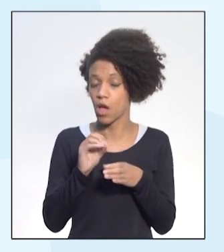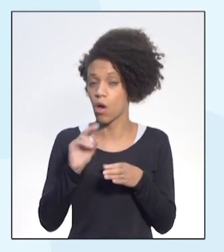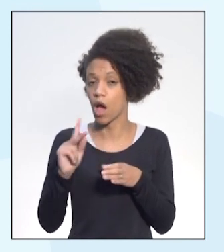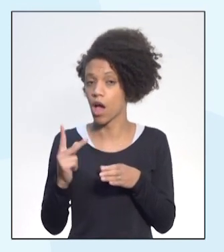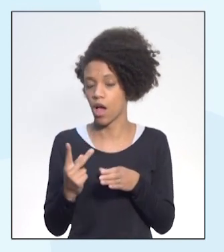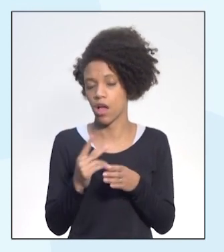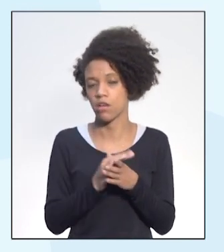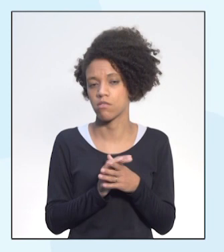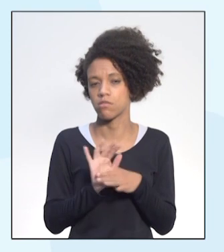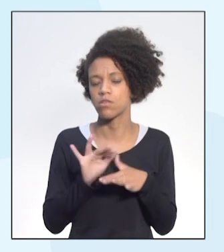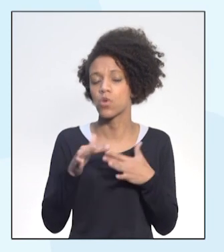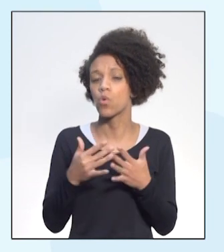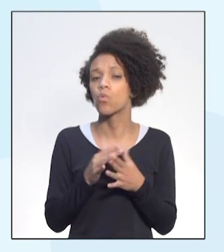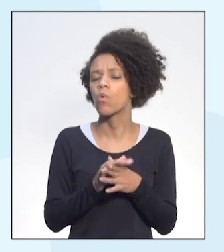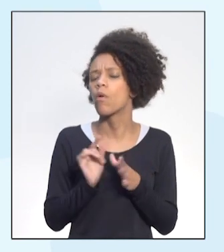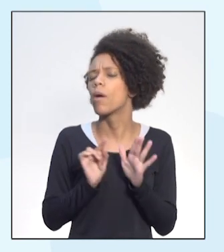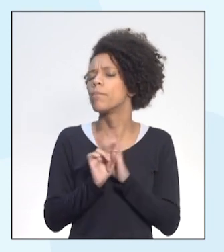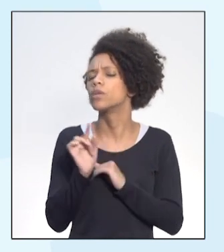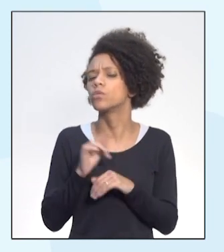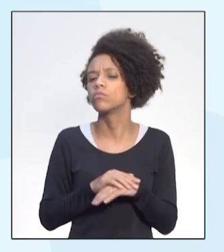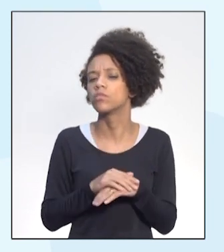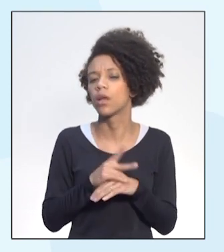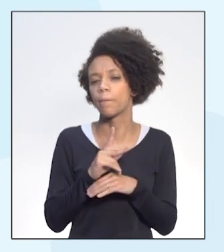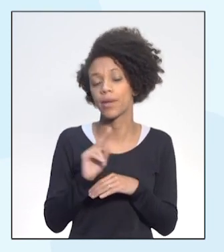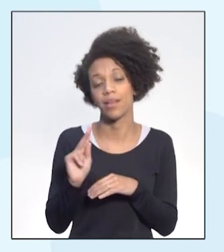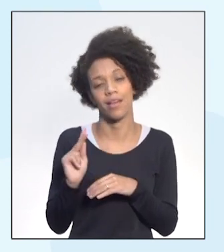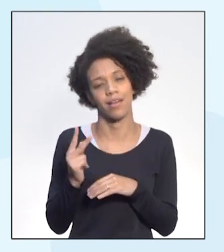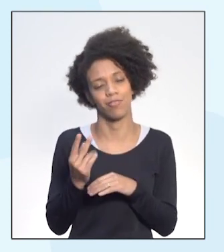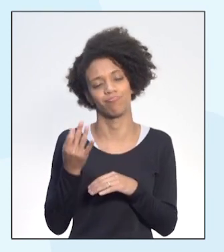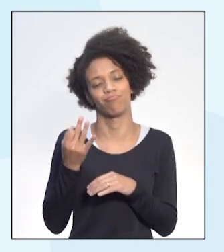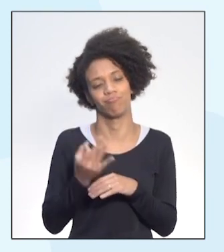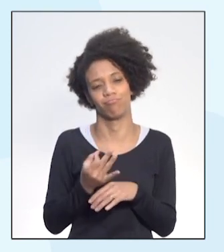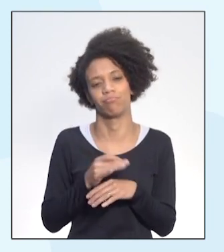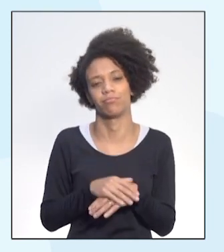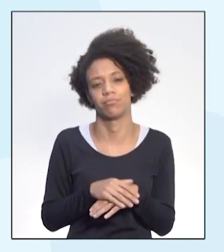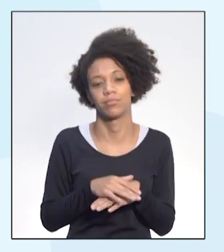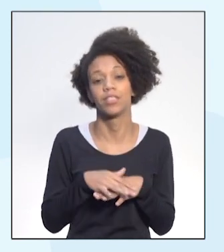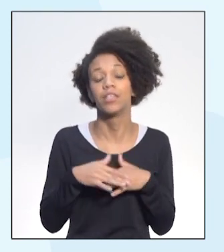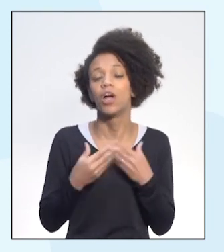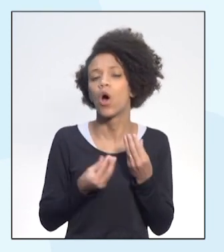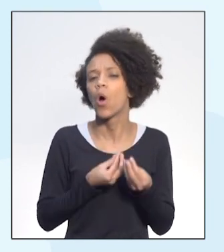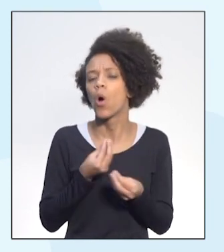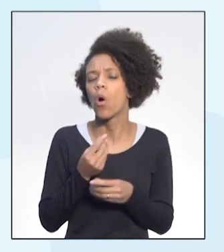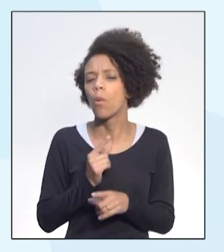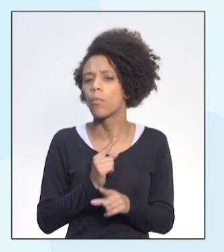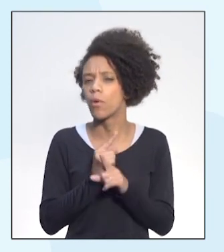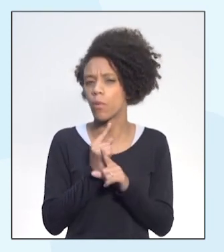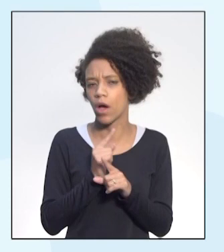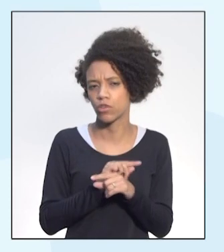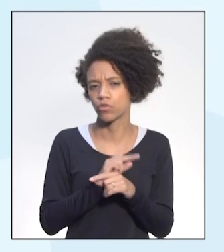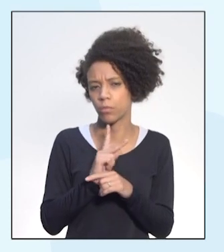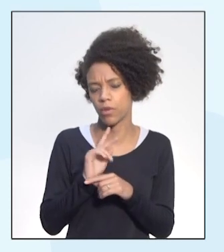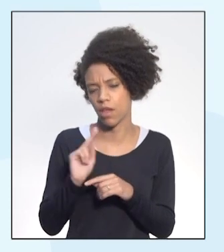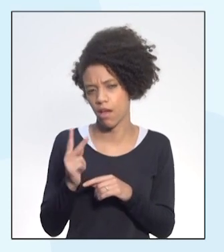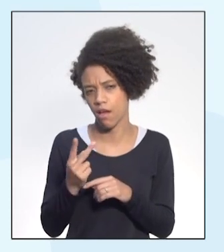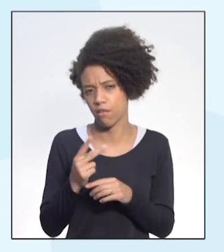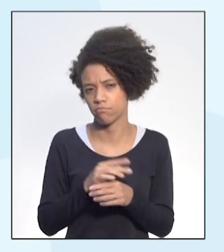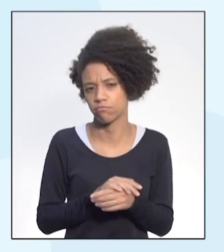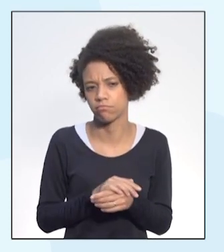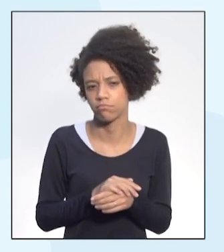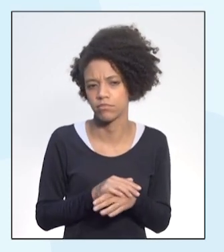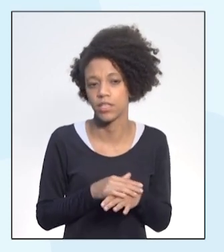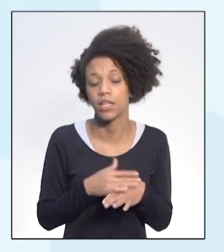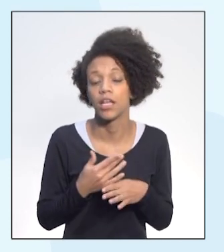pOH. E qual foi a pergunta? pH. Exatamente. E como que eu acho o pH aqui, professora? Eles